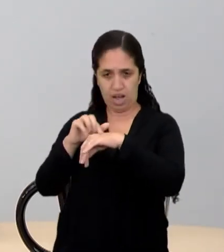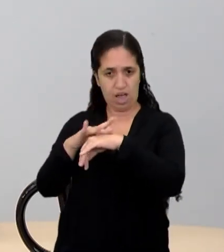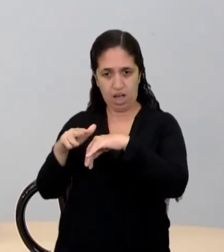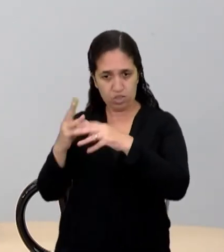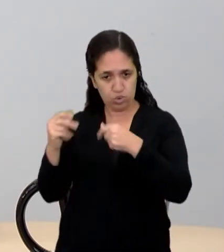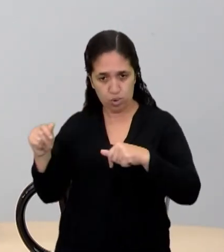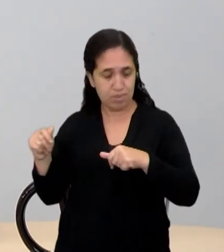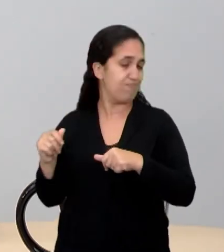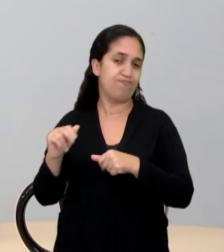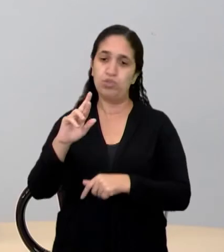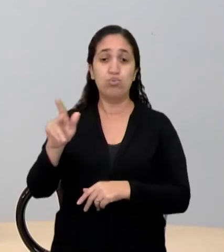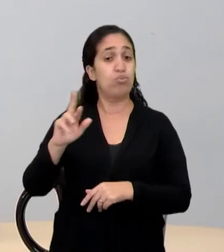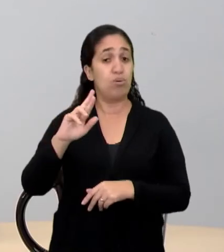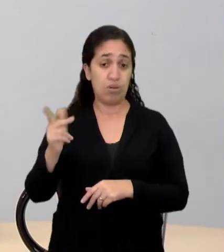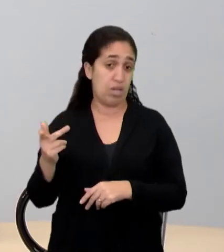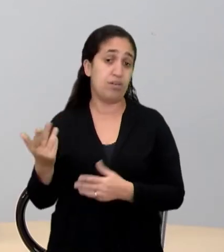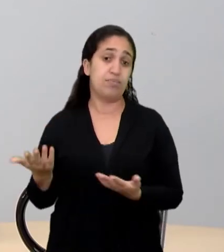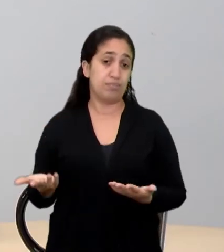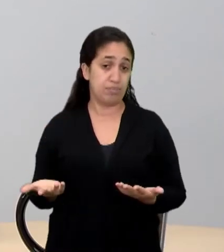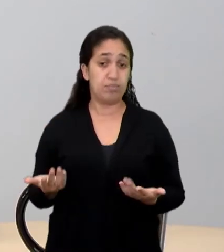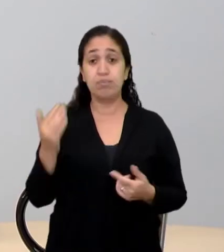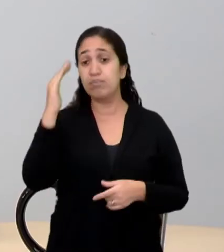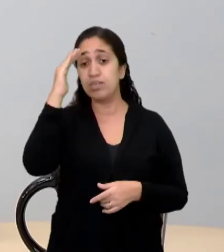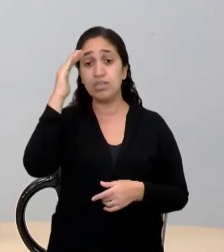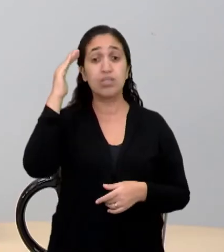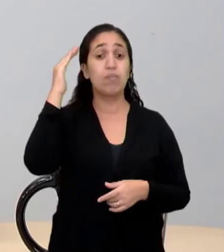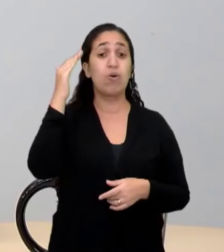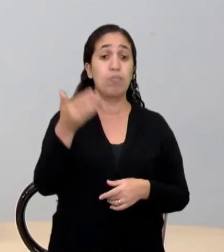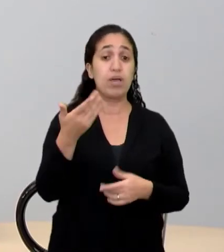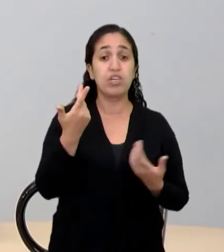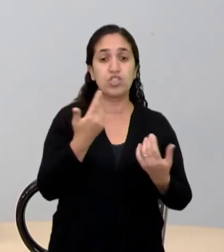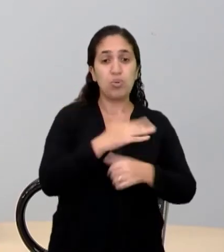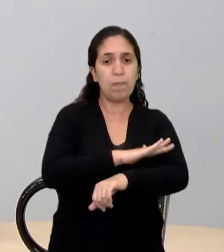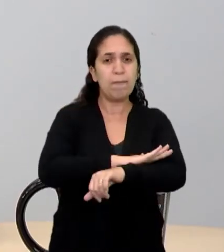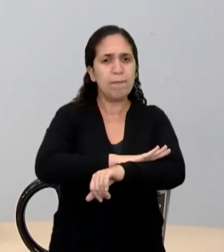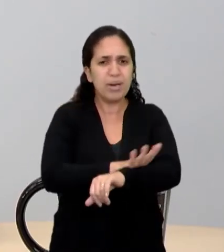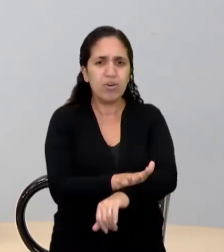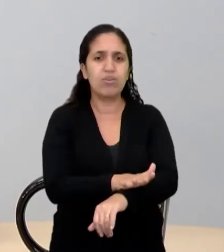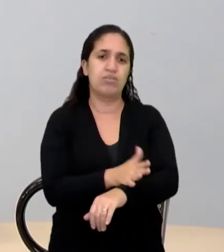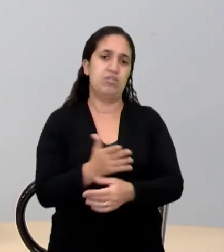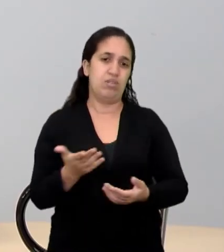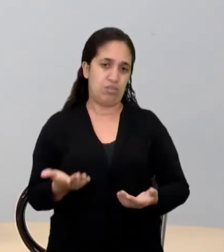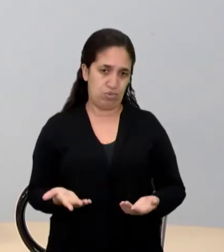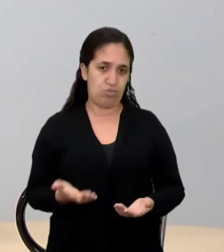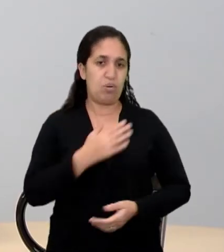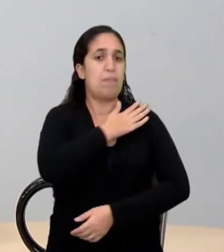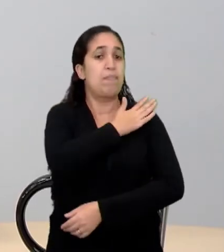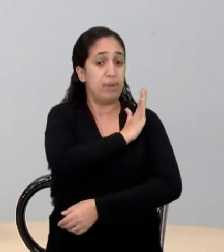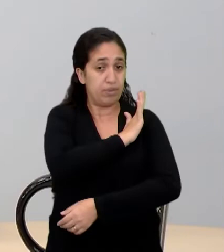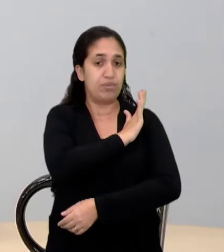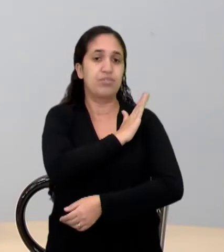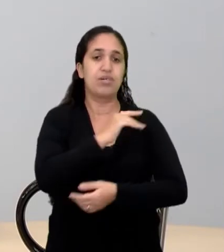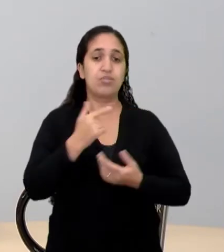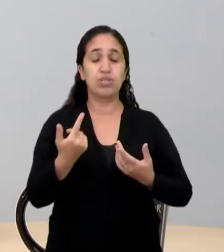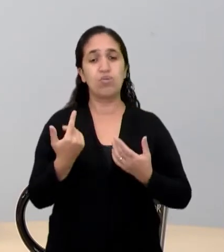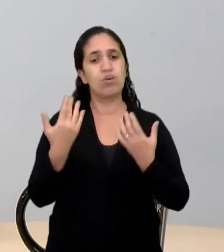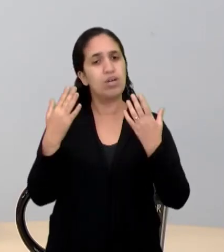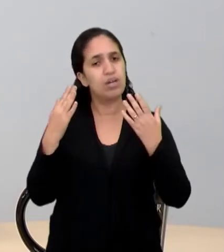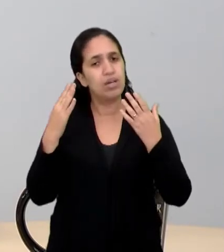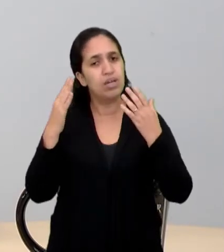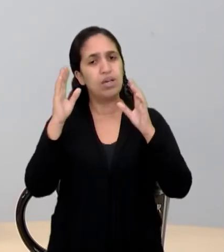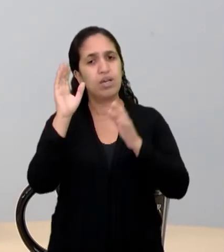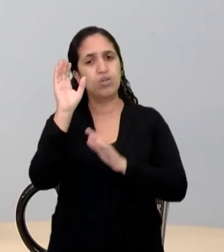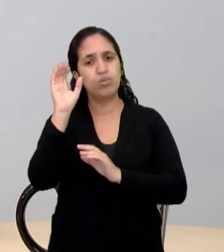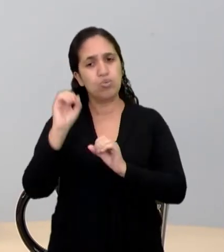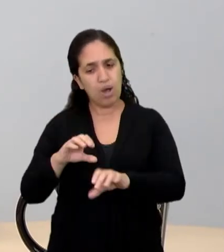existirão? Então não é assim que funciona. Principalmente nessa questão de preconceitos, é sempre o caminho da educação, da conversa e